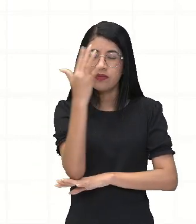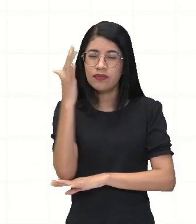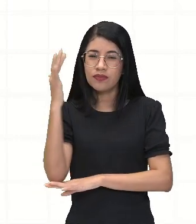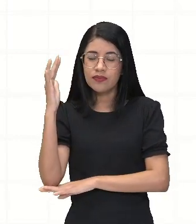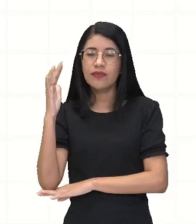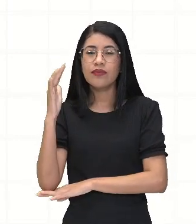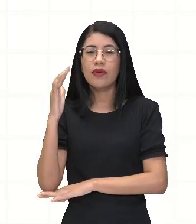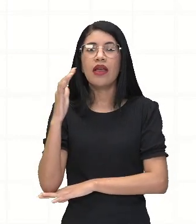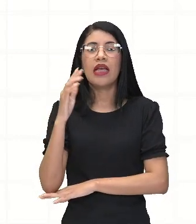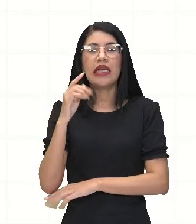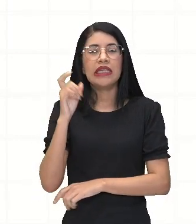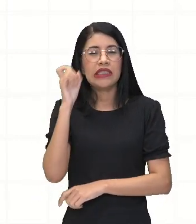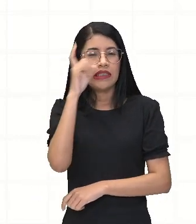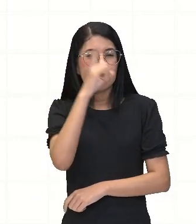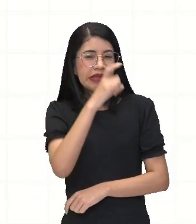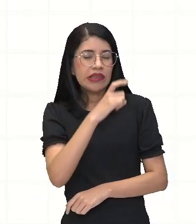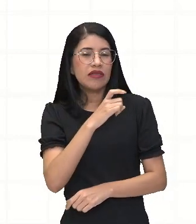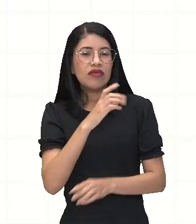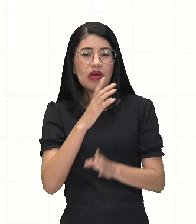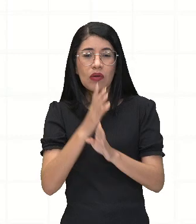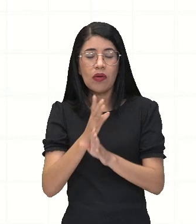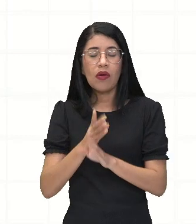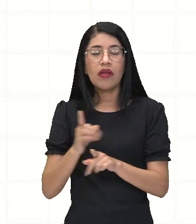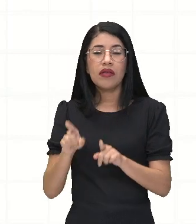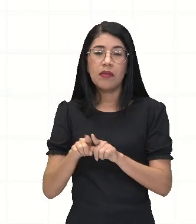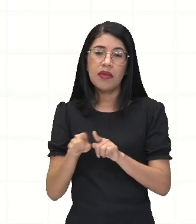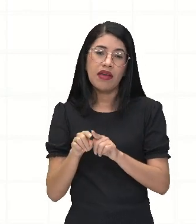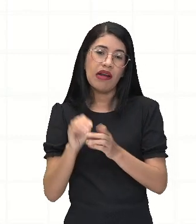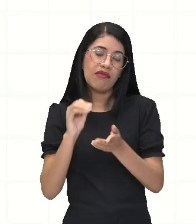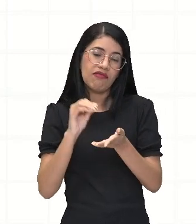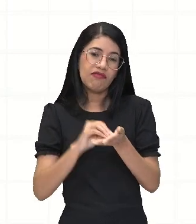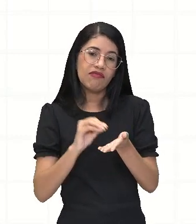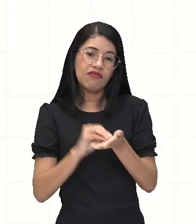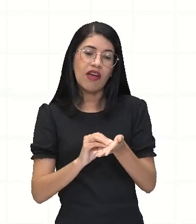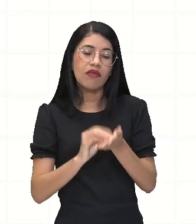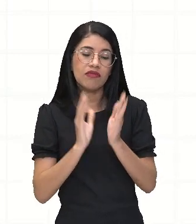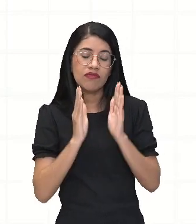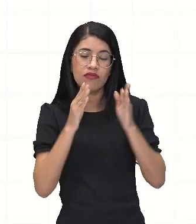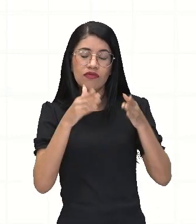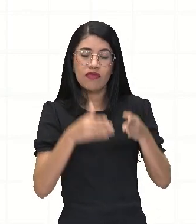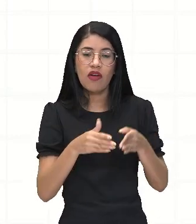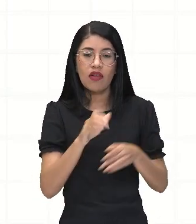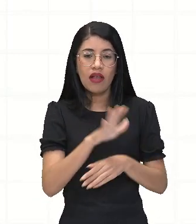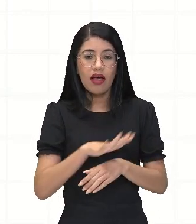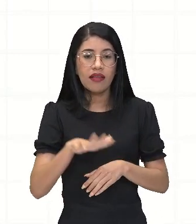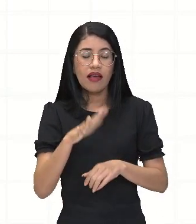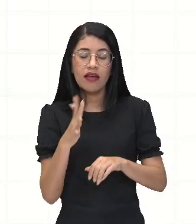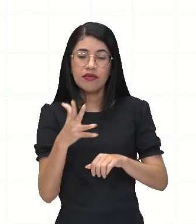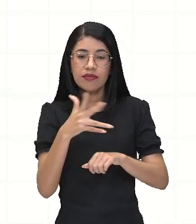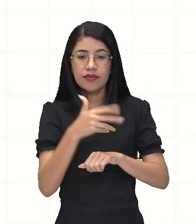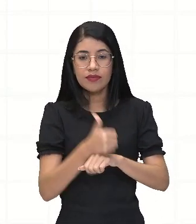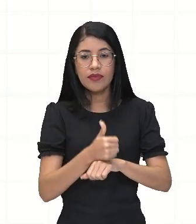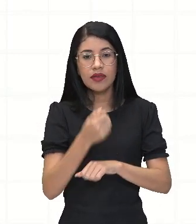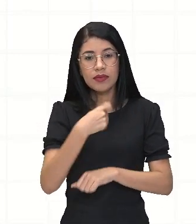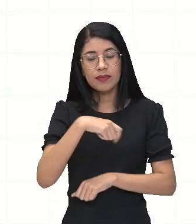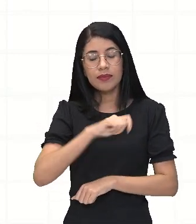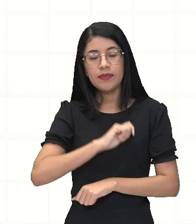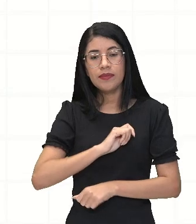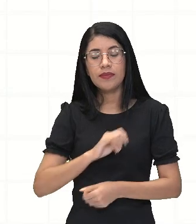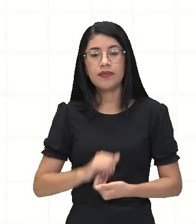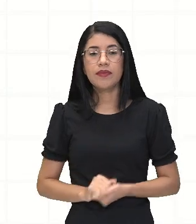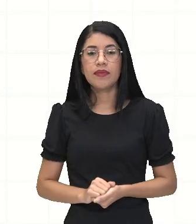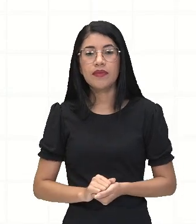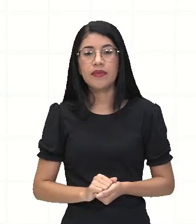dificuldades encontradas, elas vão justificar essa falta de prioridade para os colonizadores espanhóis. E nesse